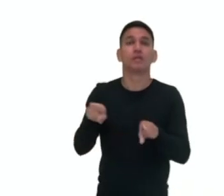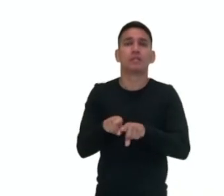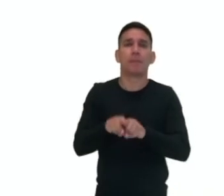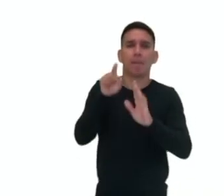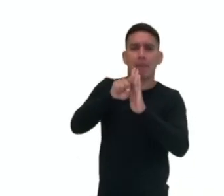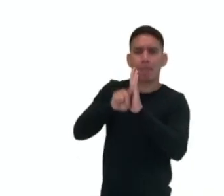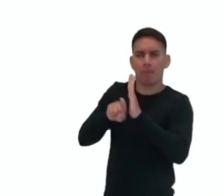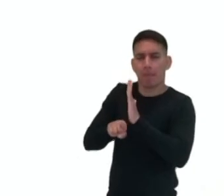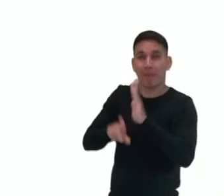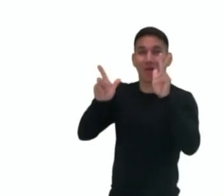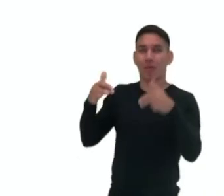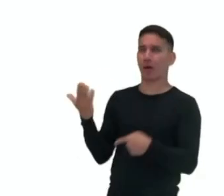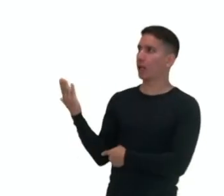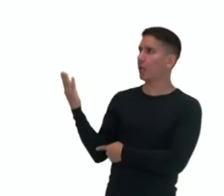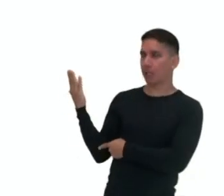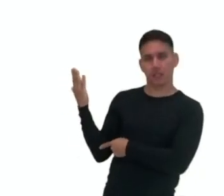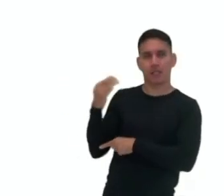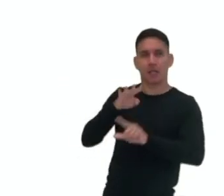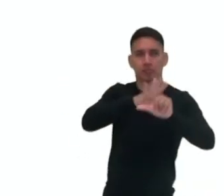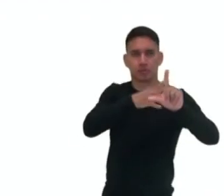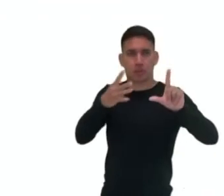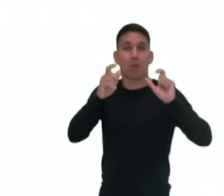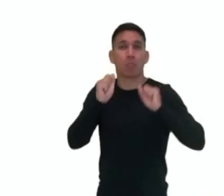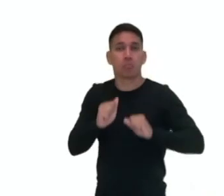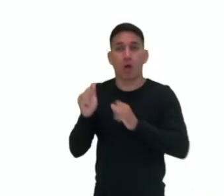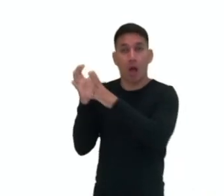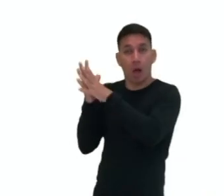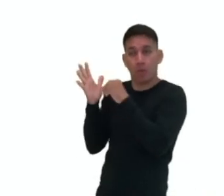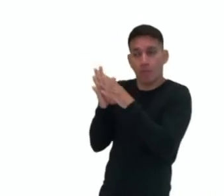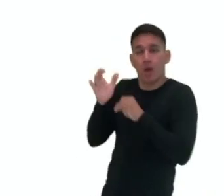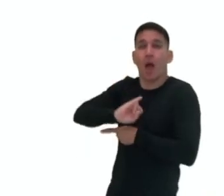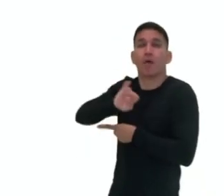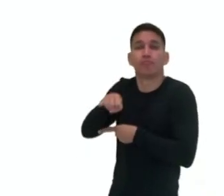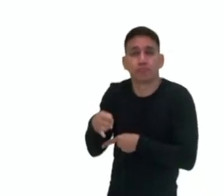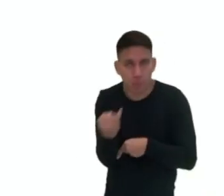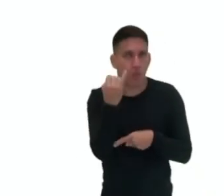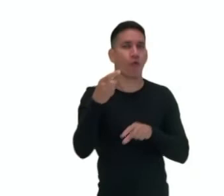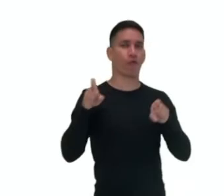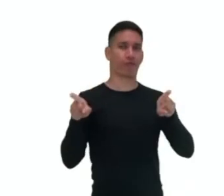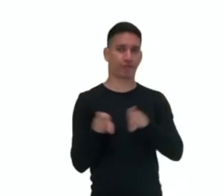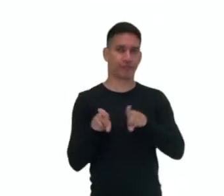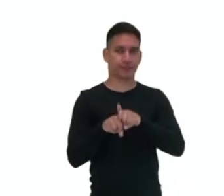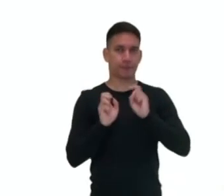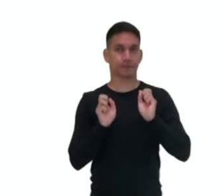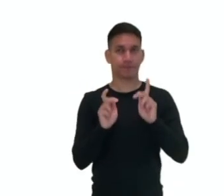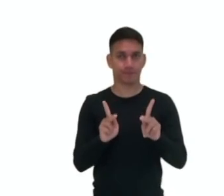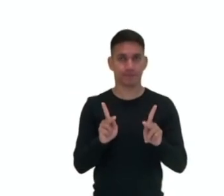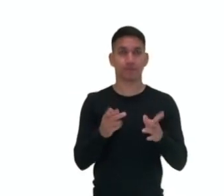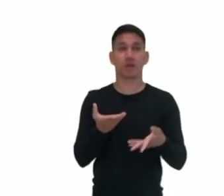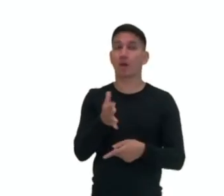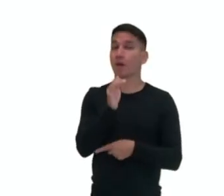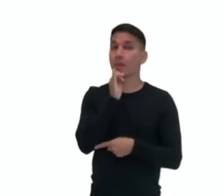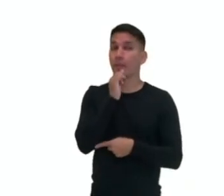anterior aqui, ó. Essas perguntinhas podem ser aproveitadas aqui também, tá ok?